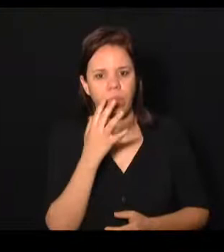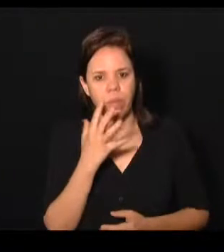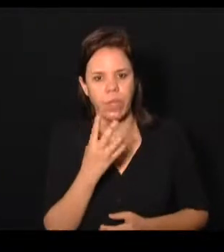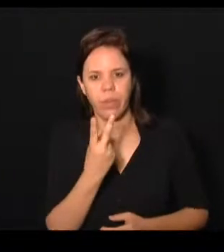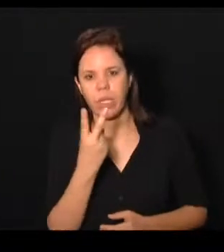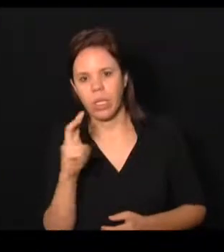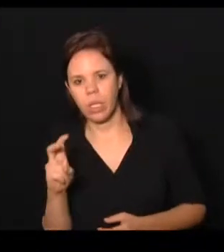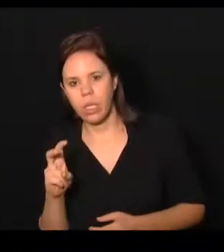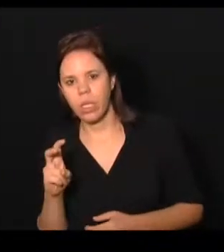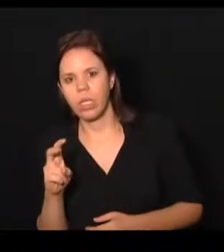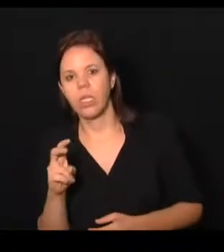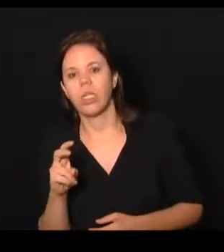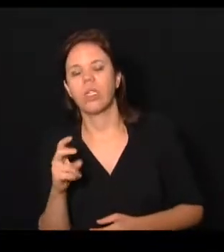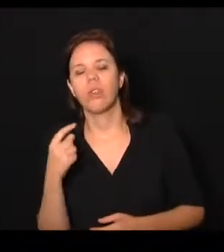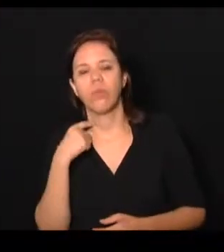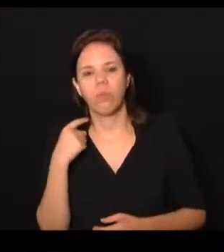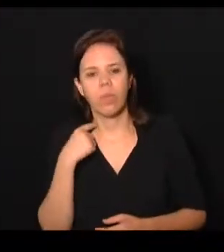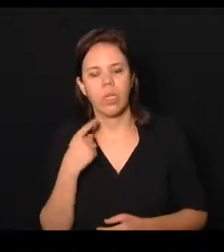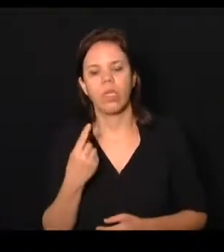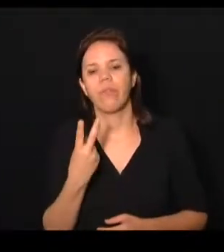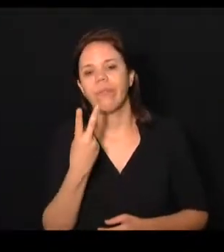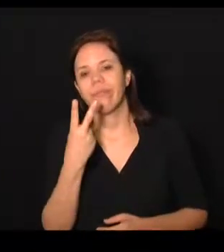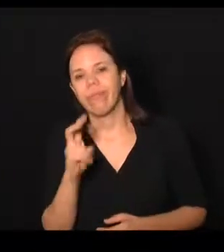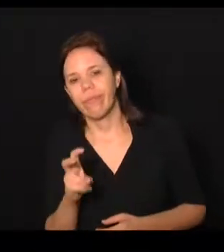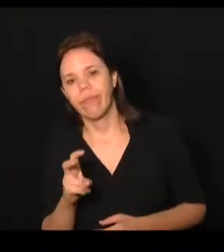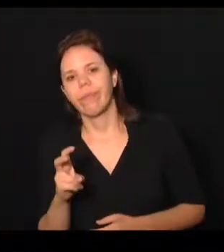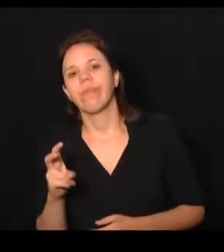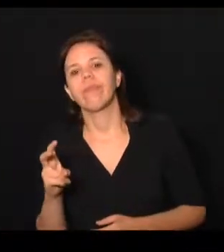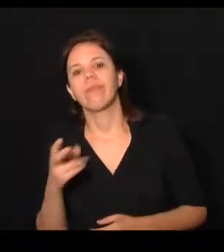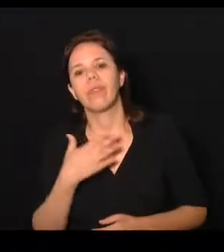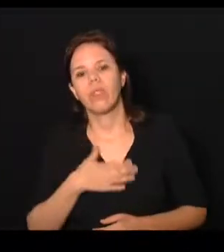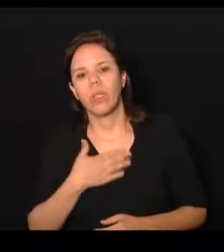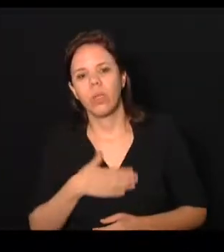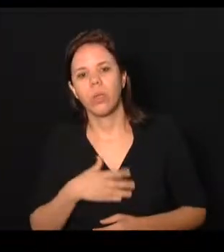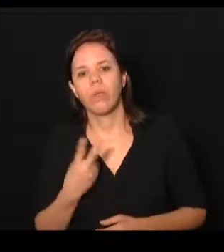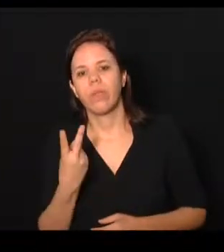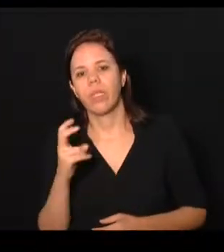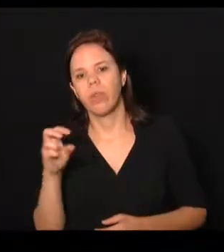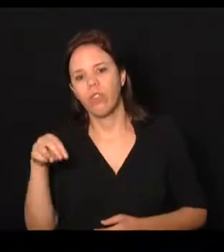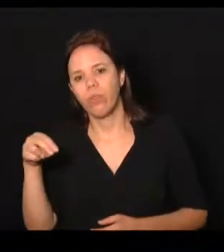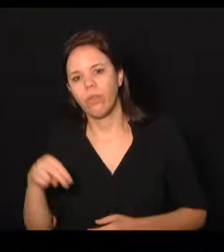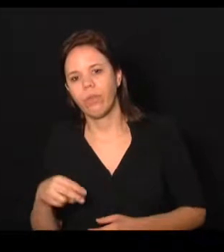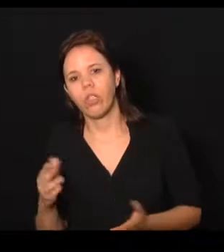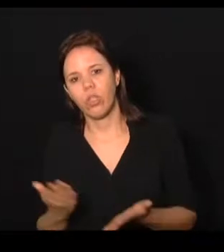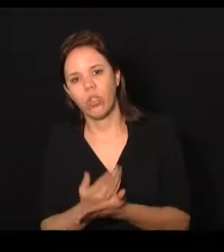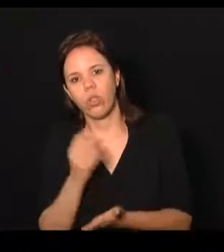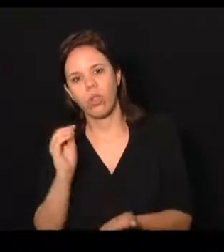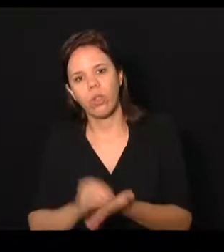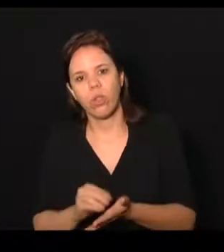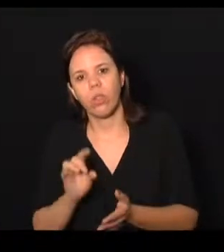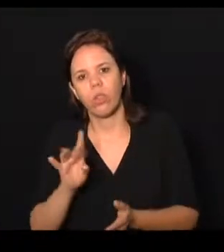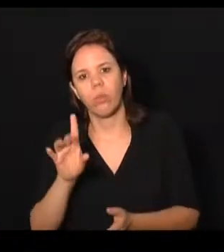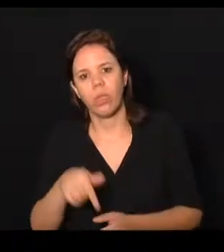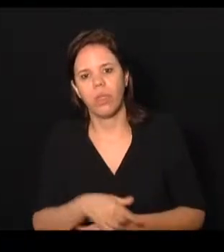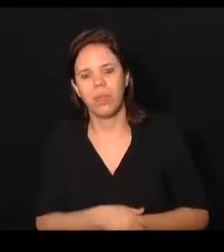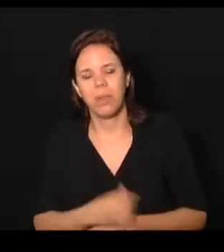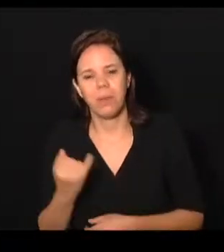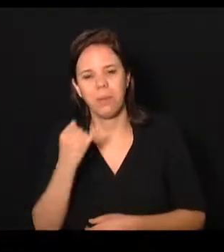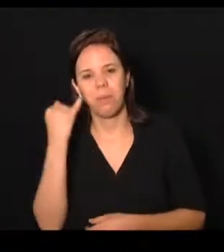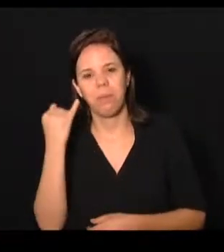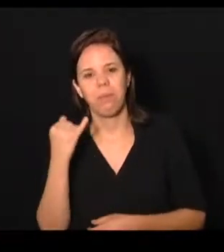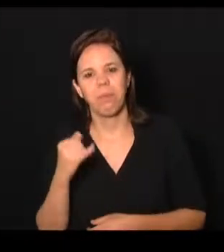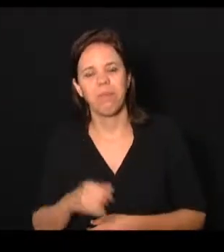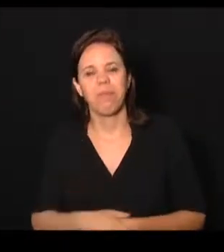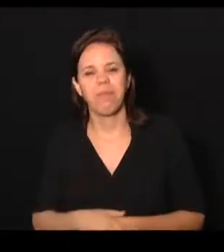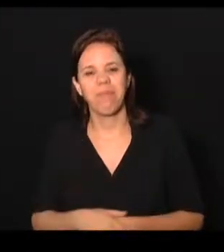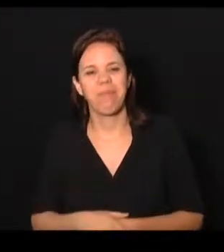25 de agosto e 25 de novembro. São 4 datas, eu compro a agenda só para isso. E é importante que quem está no ar